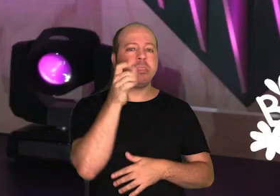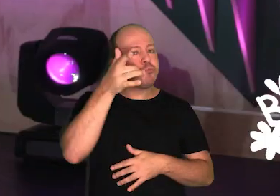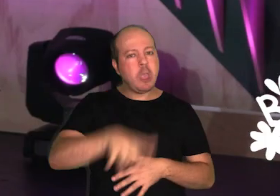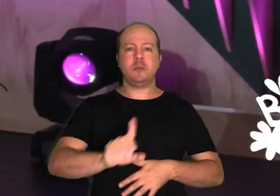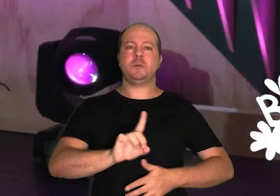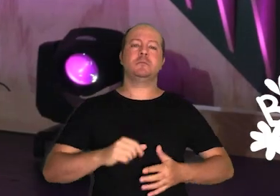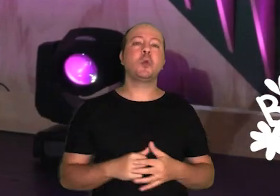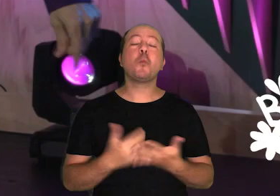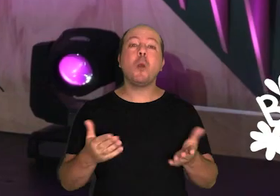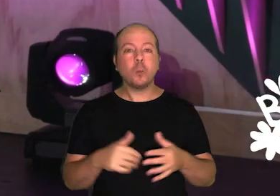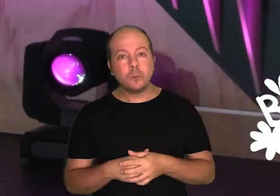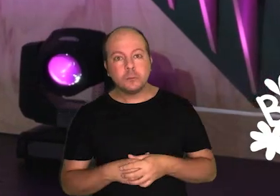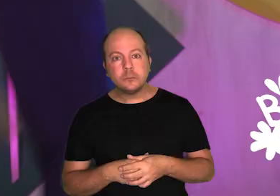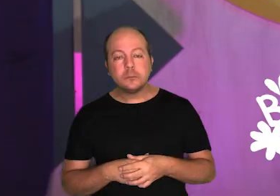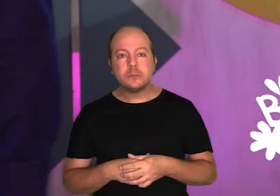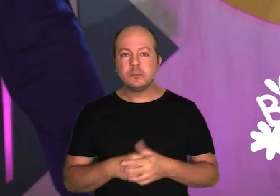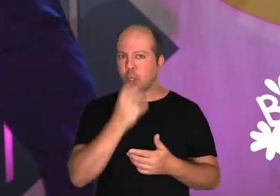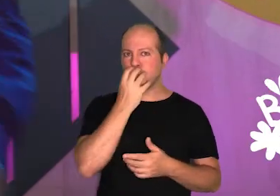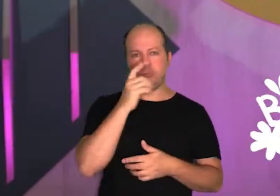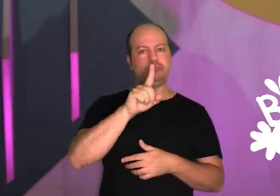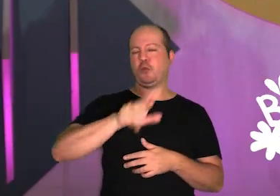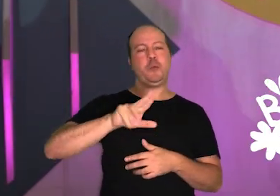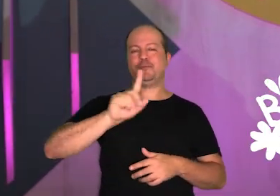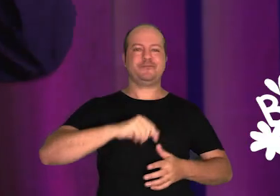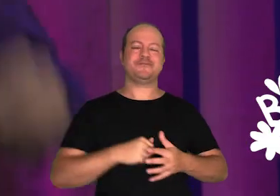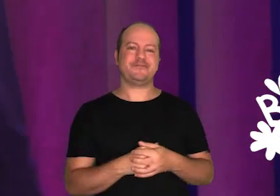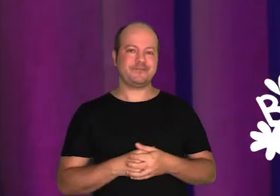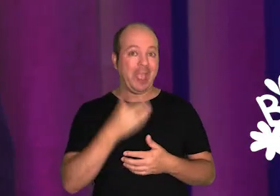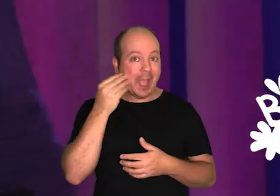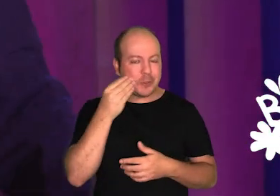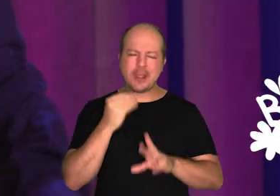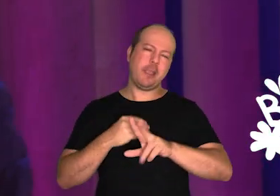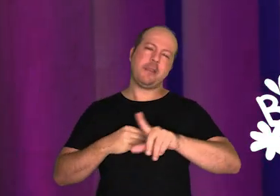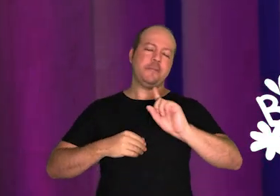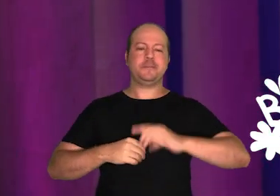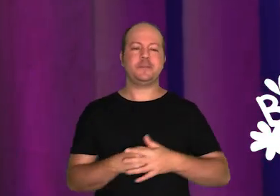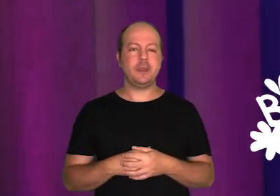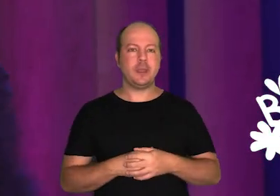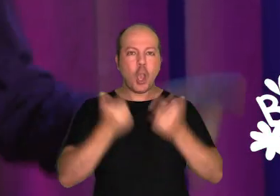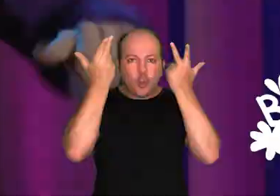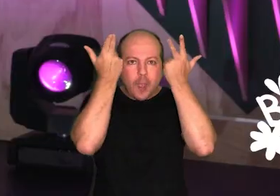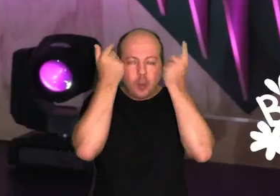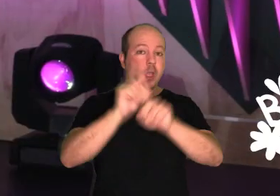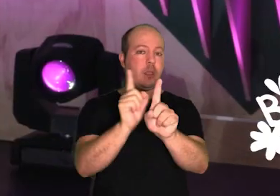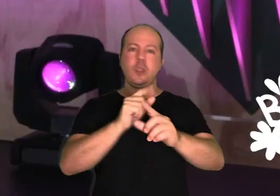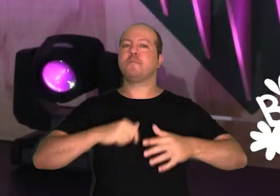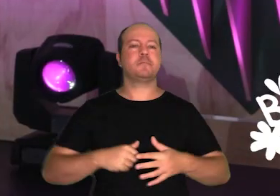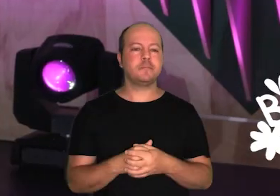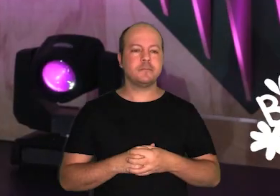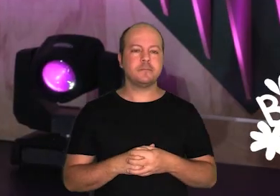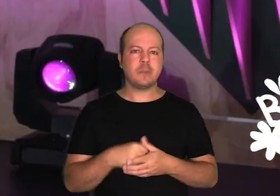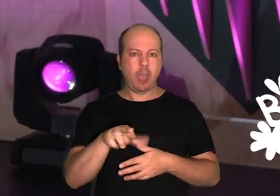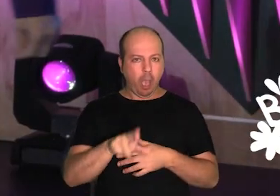deixa. Qual? Não é cachorro. Não, não é gato. Não é coelho. Não.